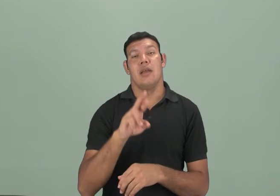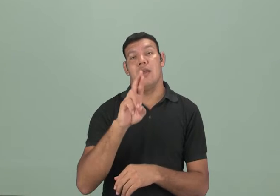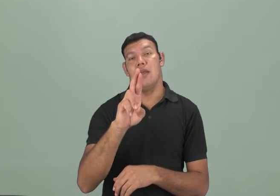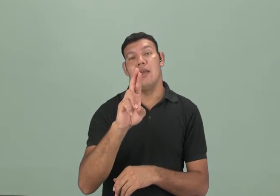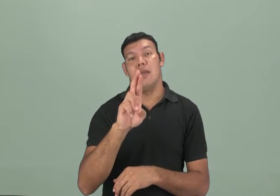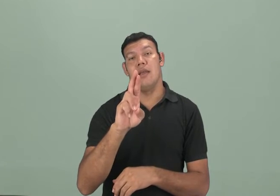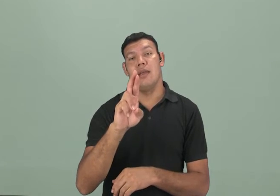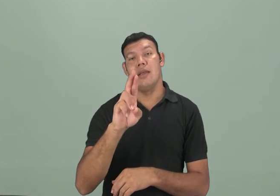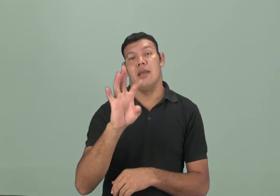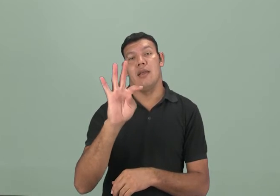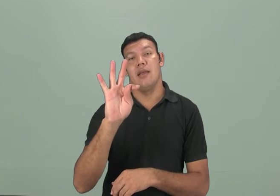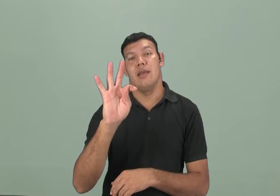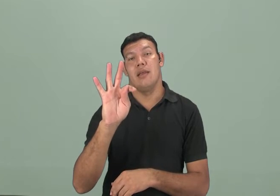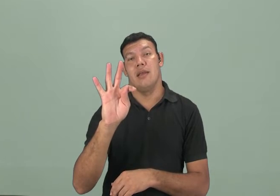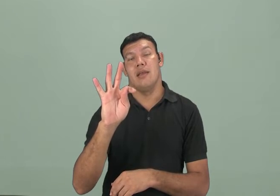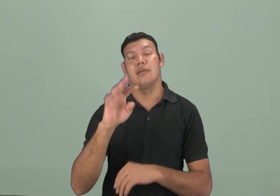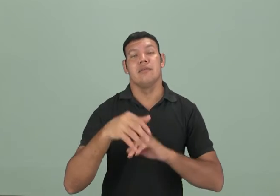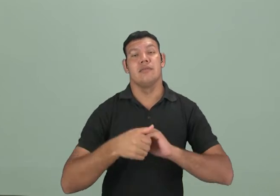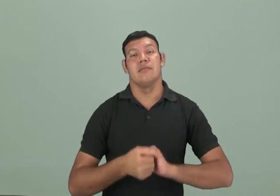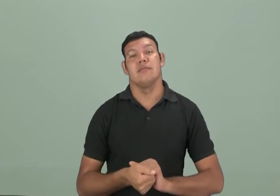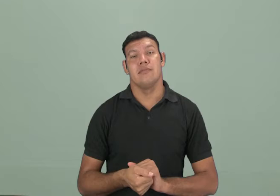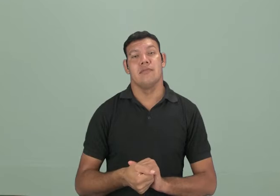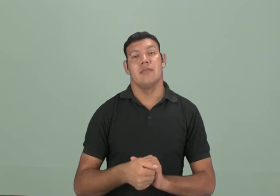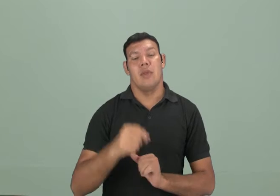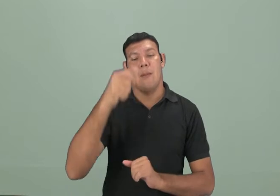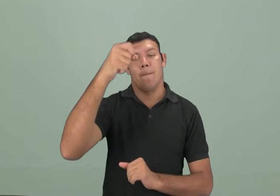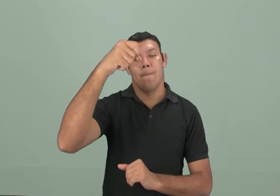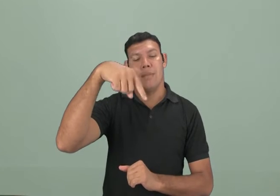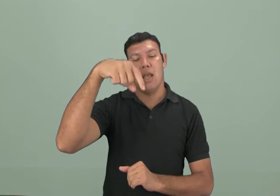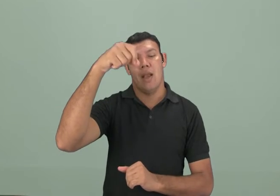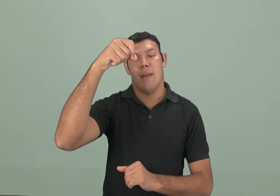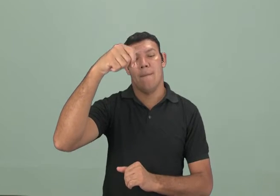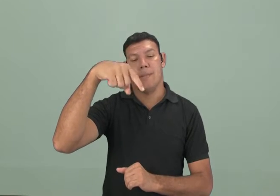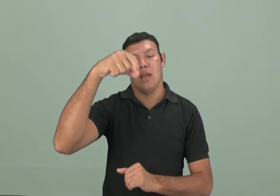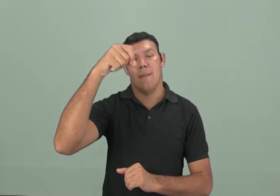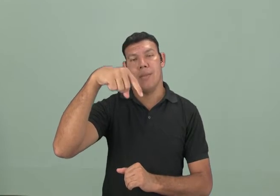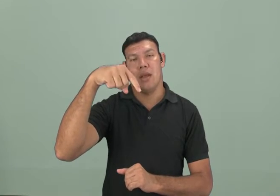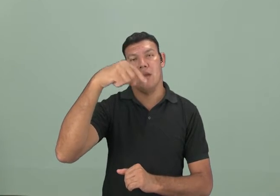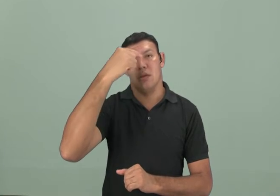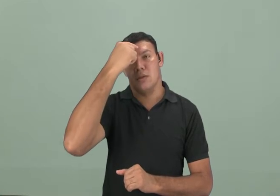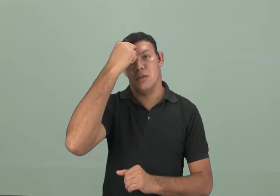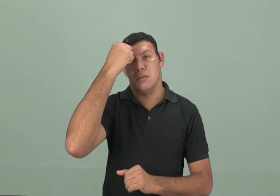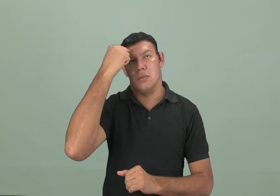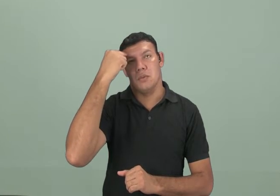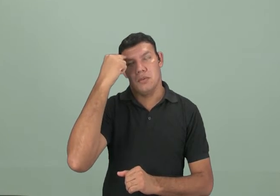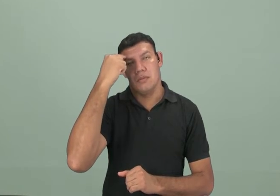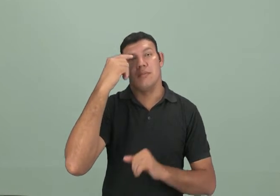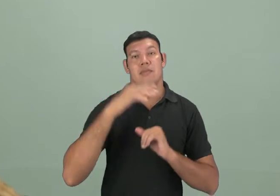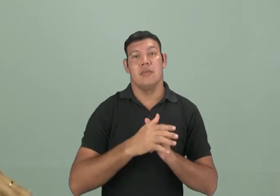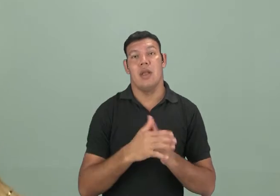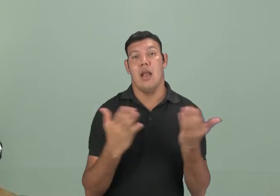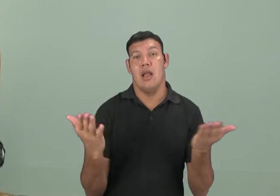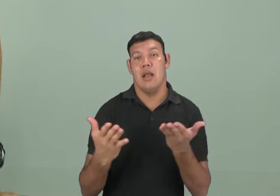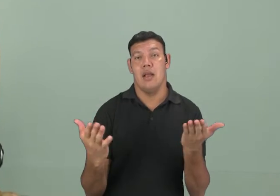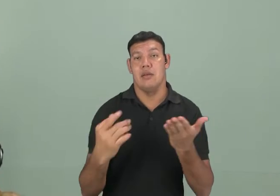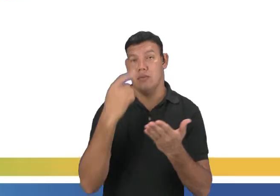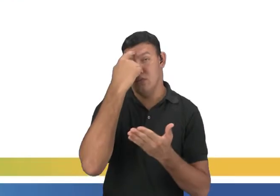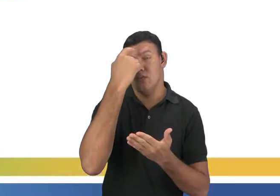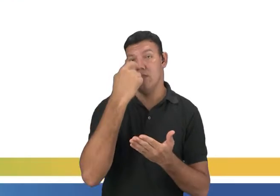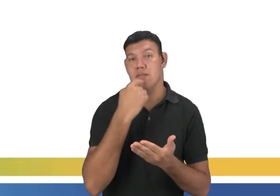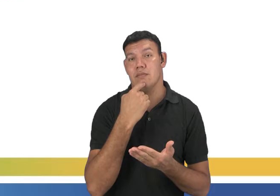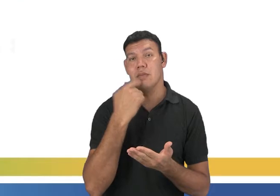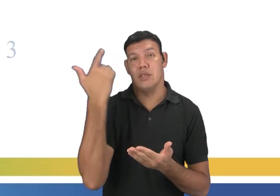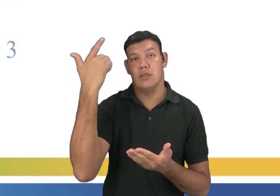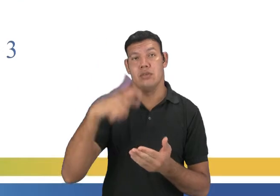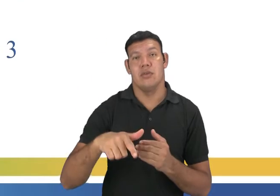3 eventos em 1 segundo, então nossa frequência é 3. Então, voltando ali para a nossa figura, nós temos